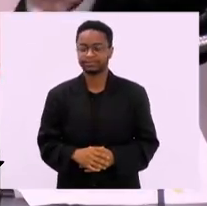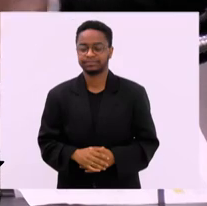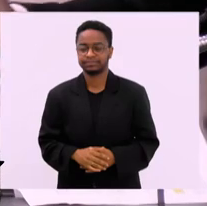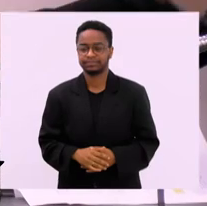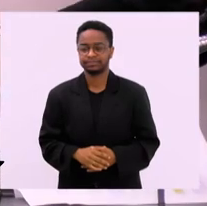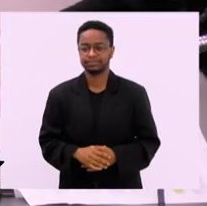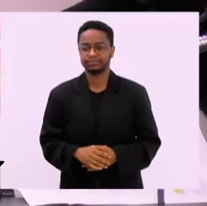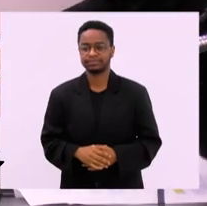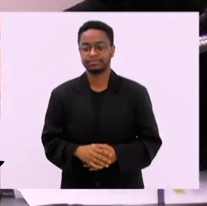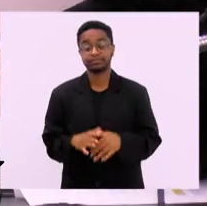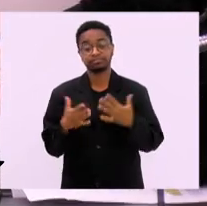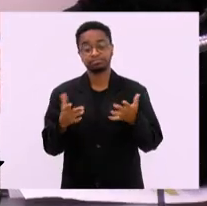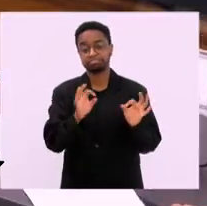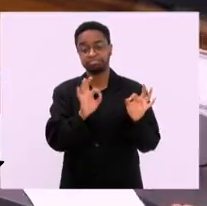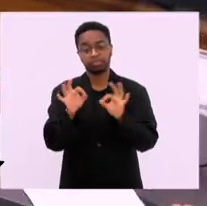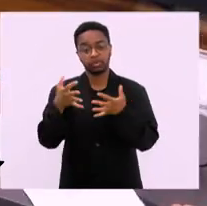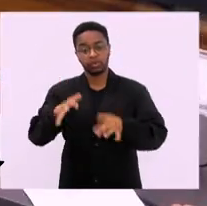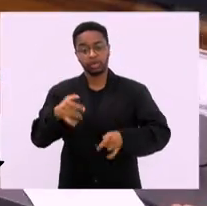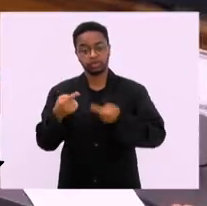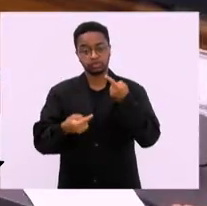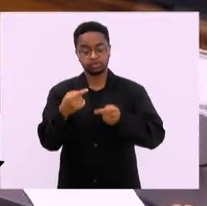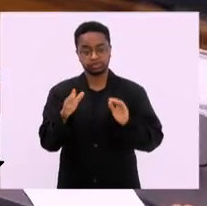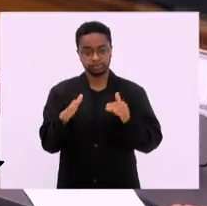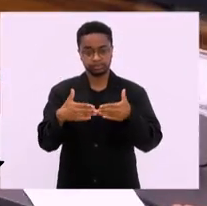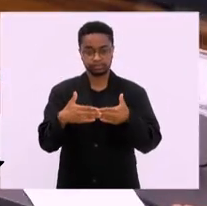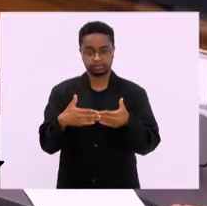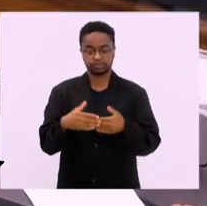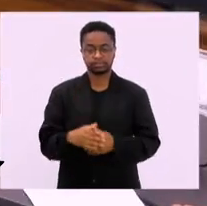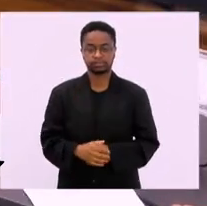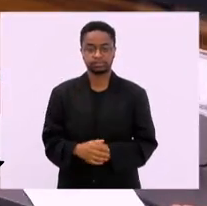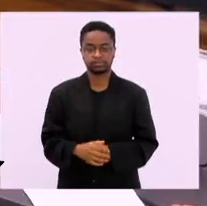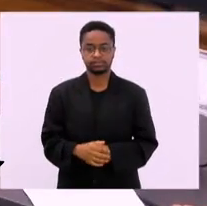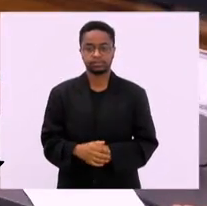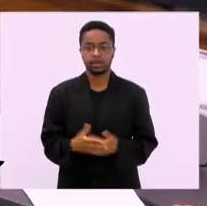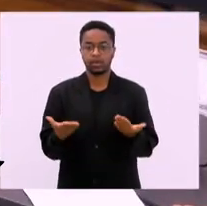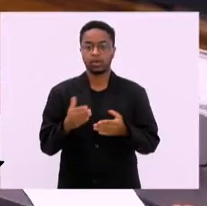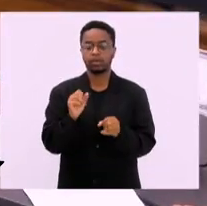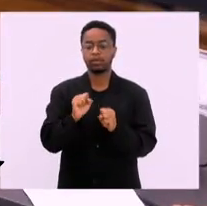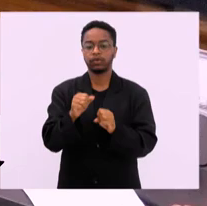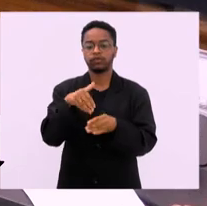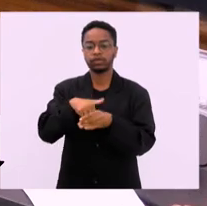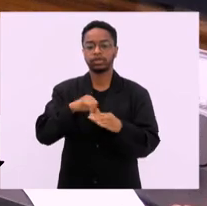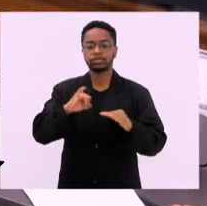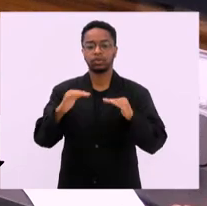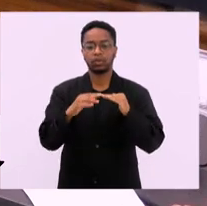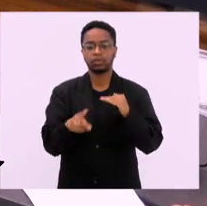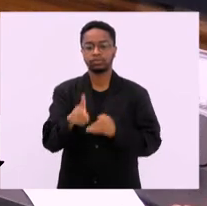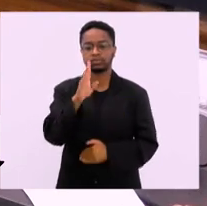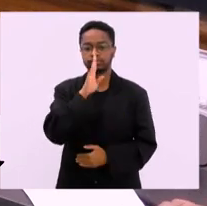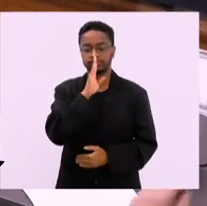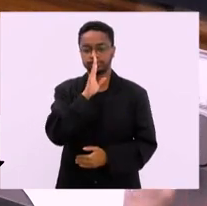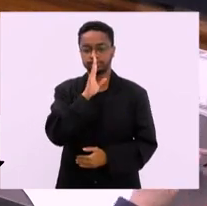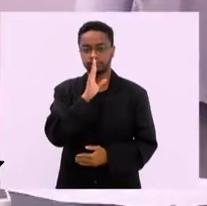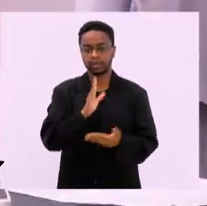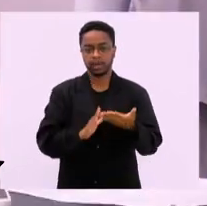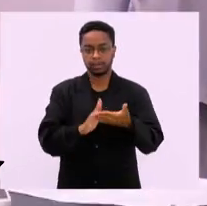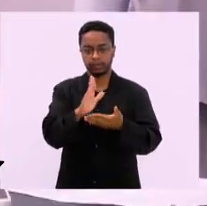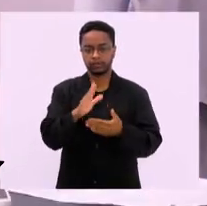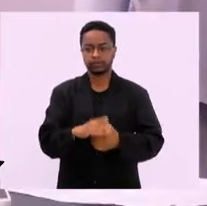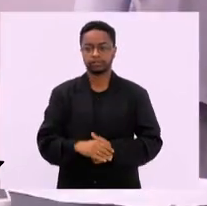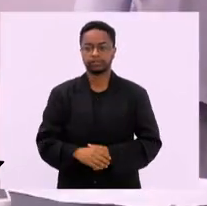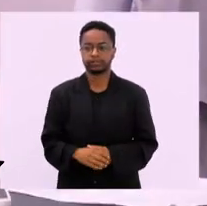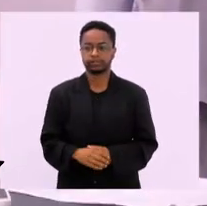Então, não havendo quem queira discutir, encerrada a discussão. Em votação, senhores que aprovam, permaneçam como estão.